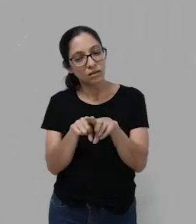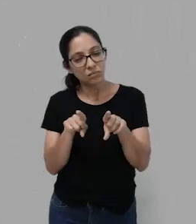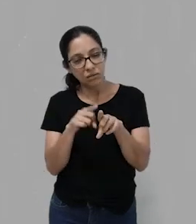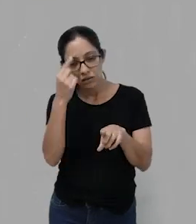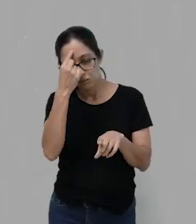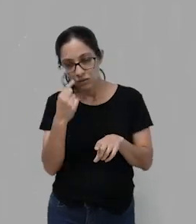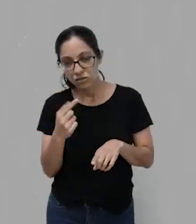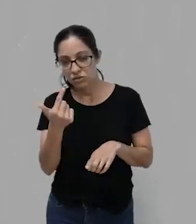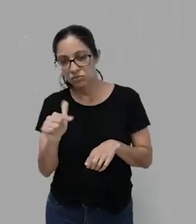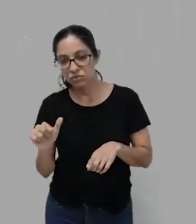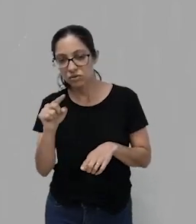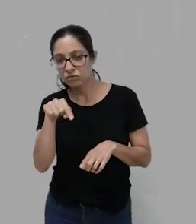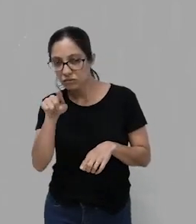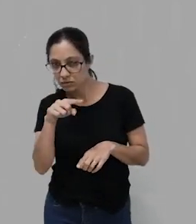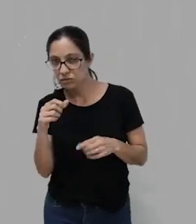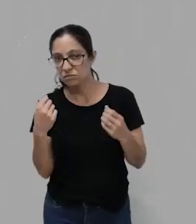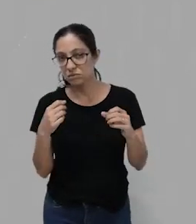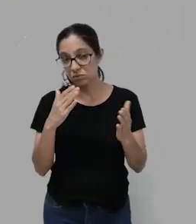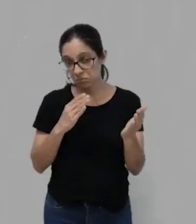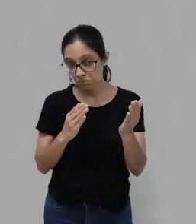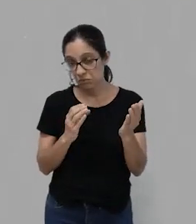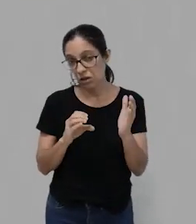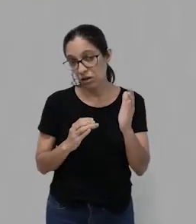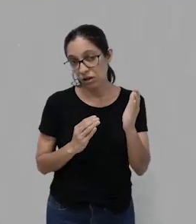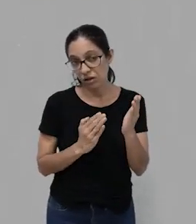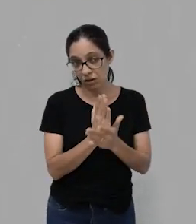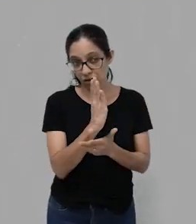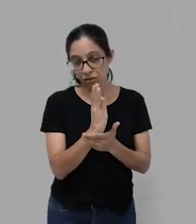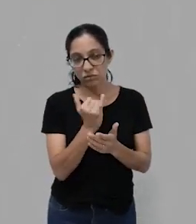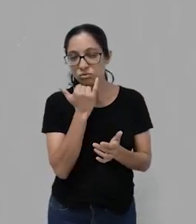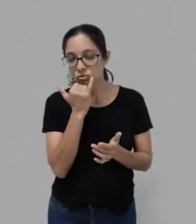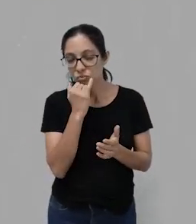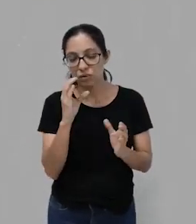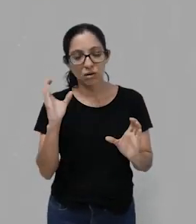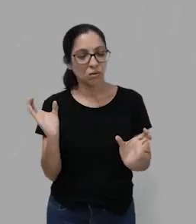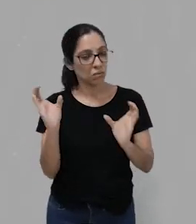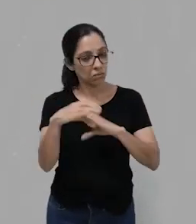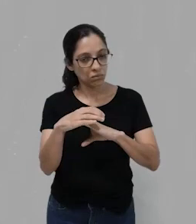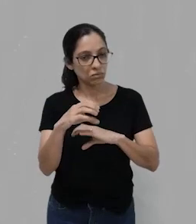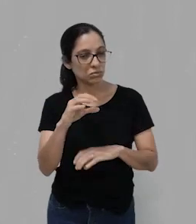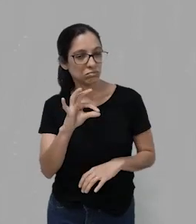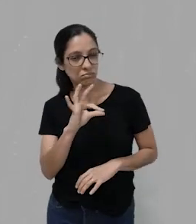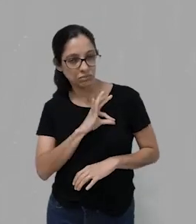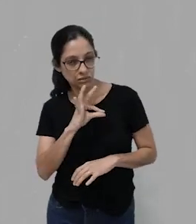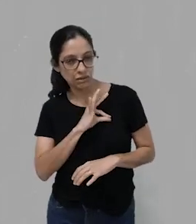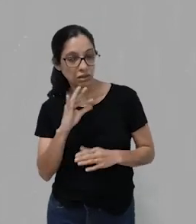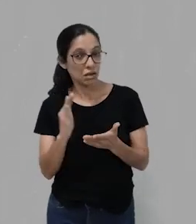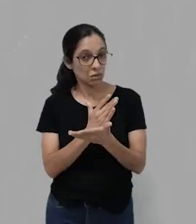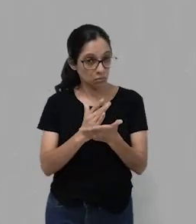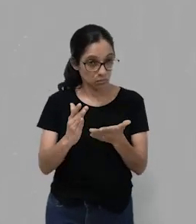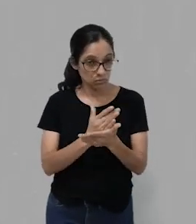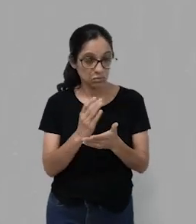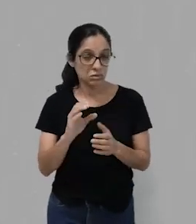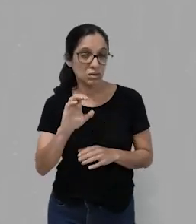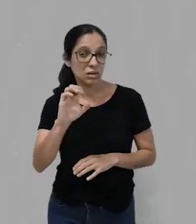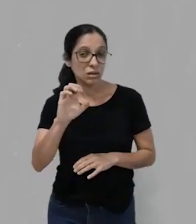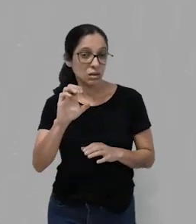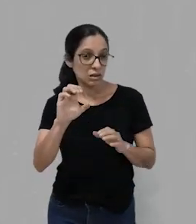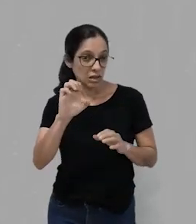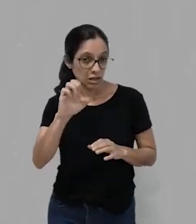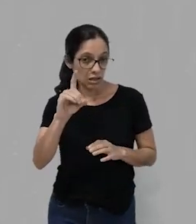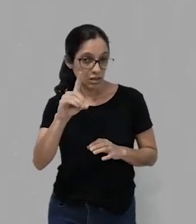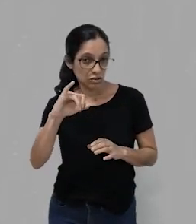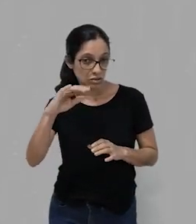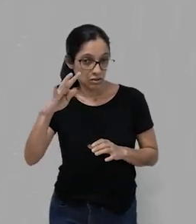que pensam em fazer concurso para Polícia Militar, Polícia Civil, Forças Armadas, alguns dos editais desses concursos exigem